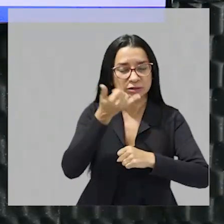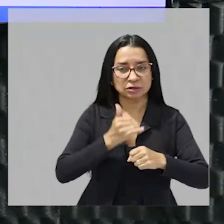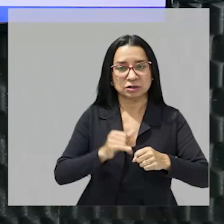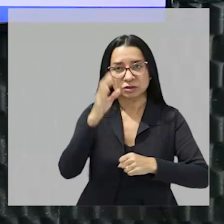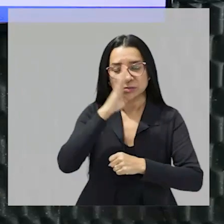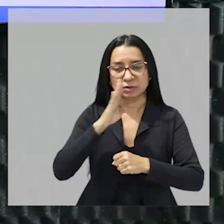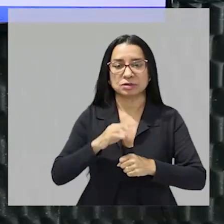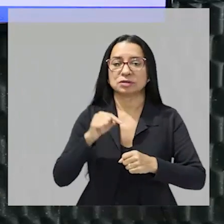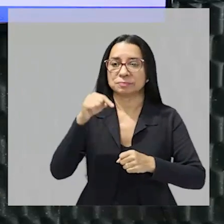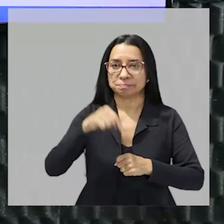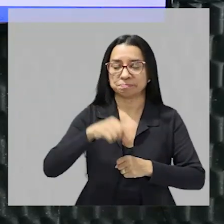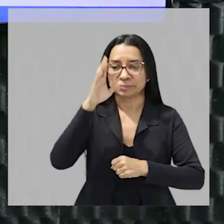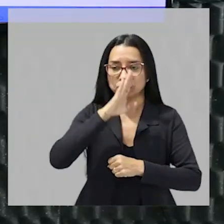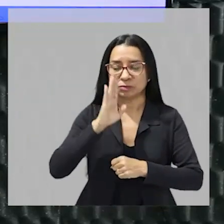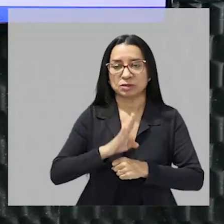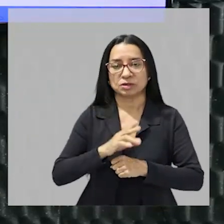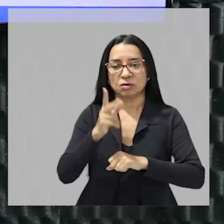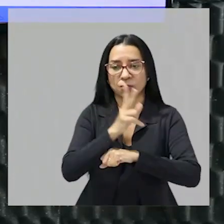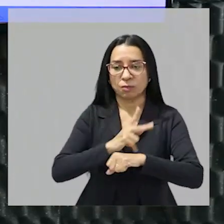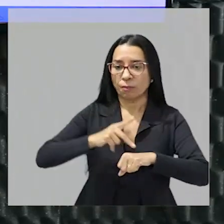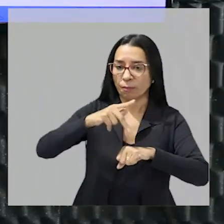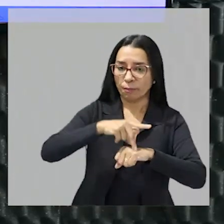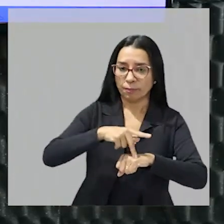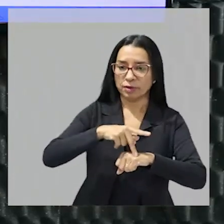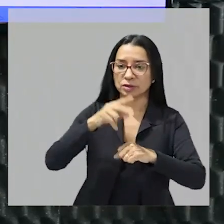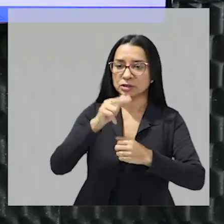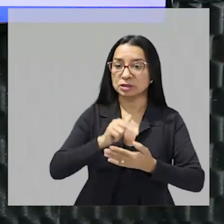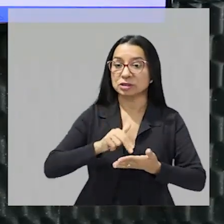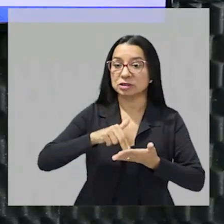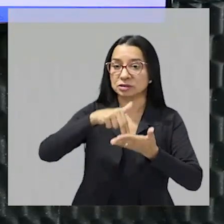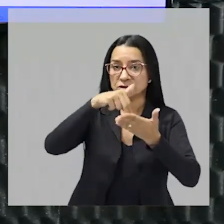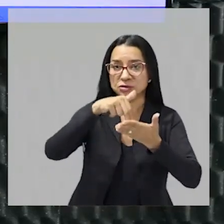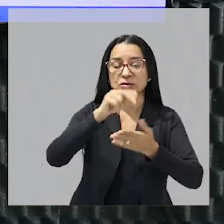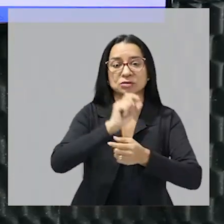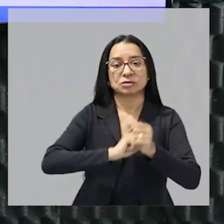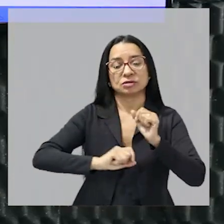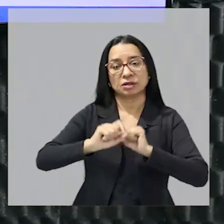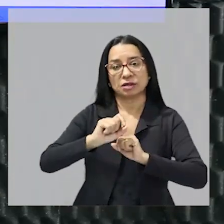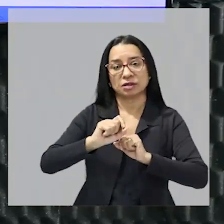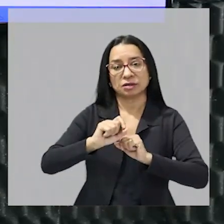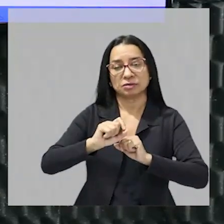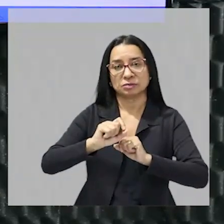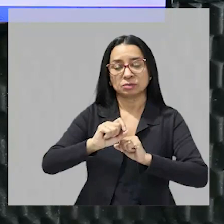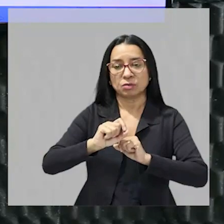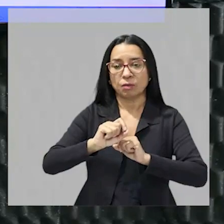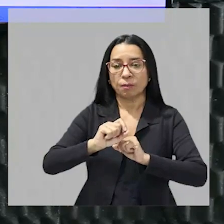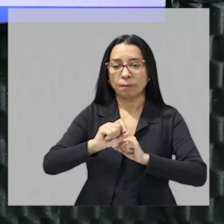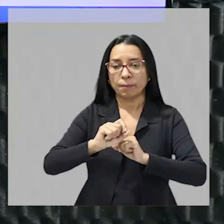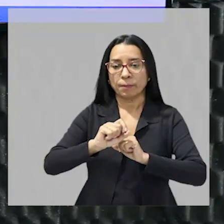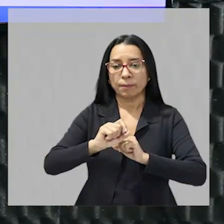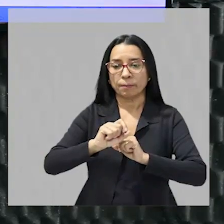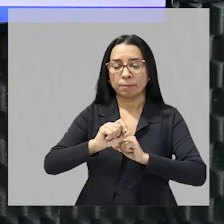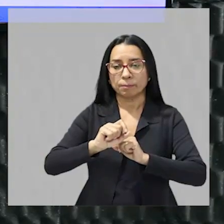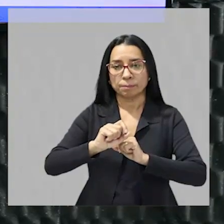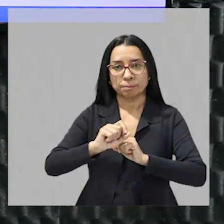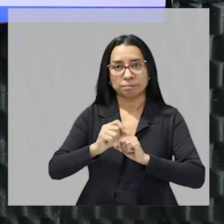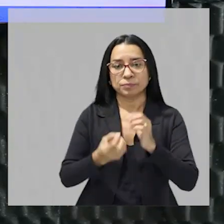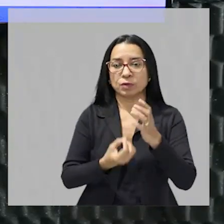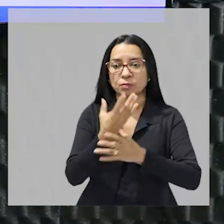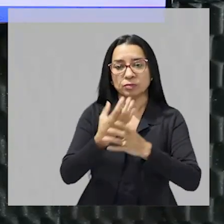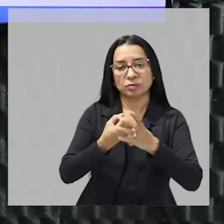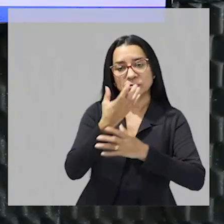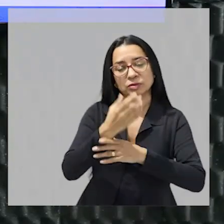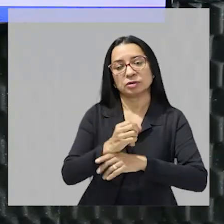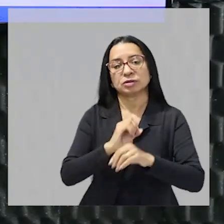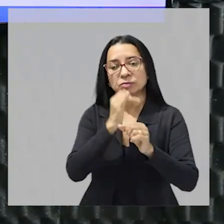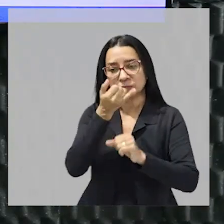Brasil, tá, é um dos países aí que se destaca positivamente, tá, na produção de energia elétrica a partir